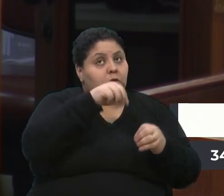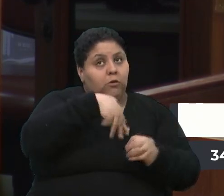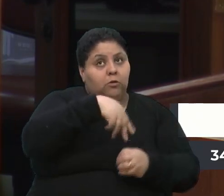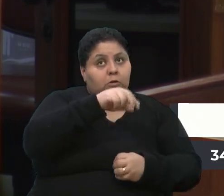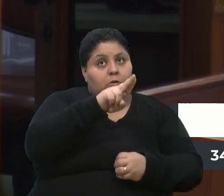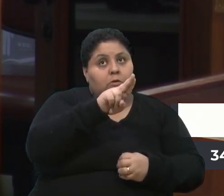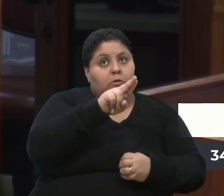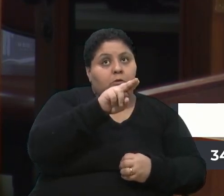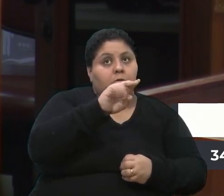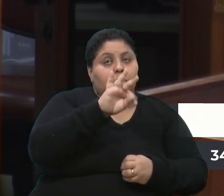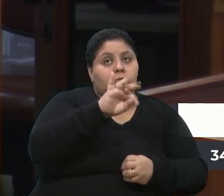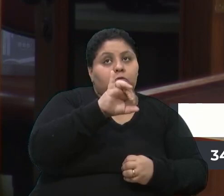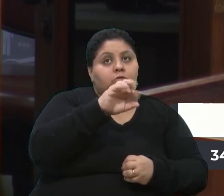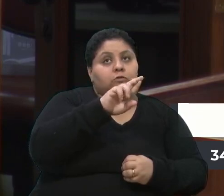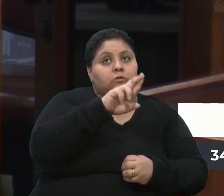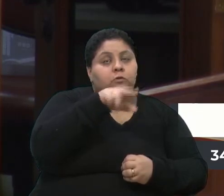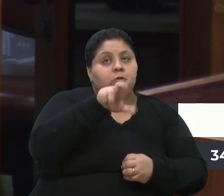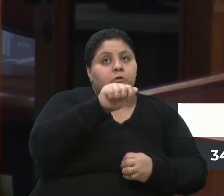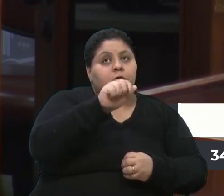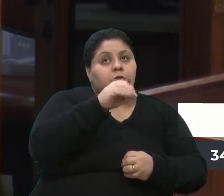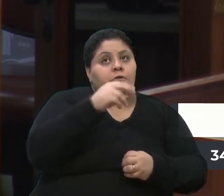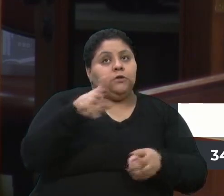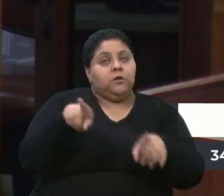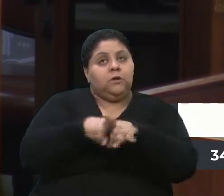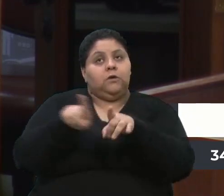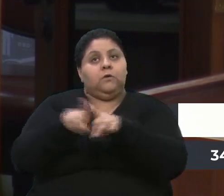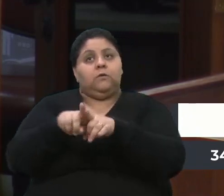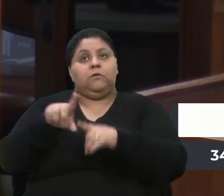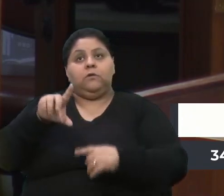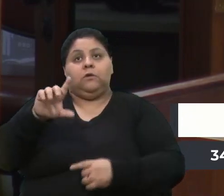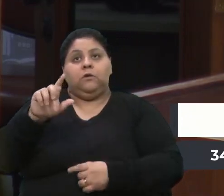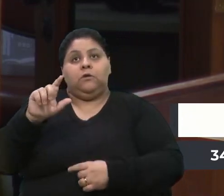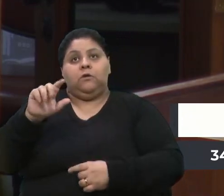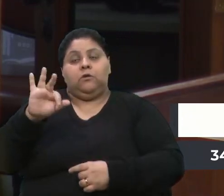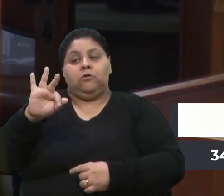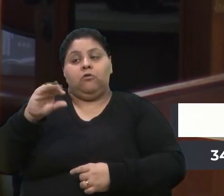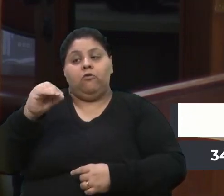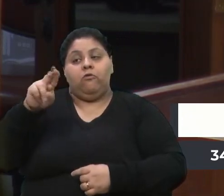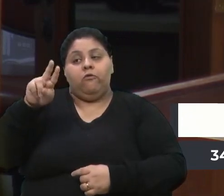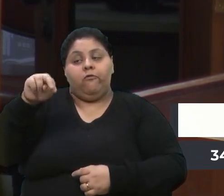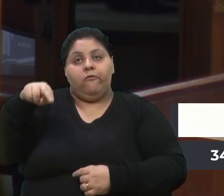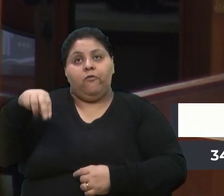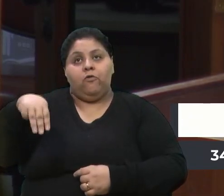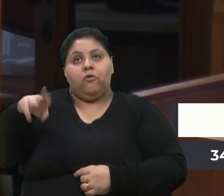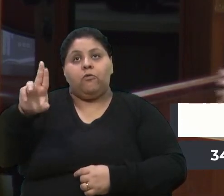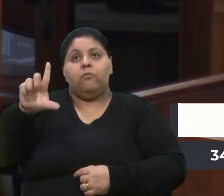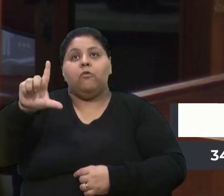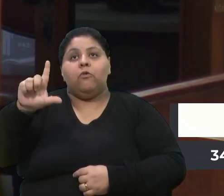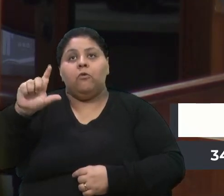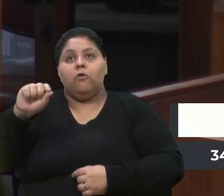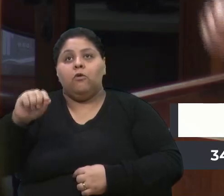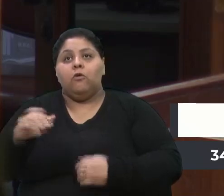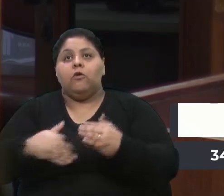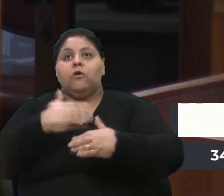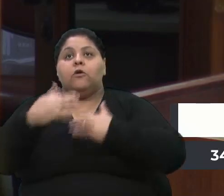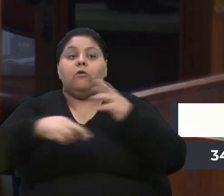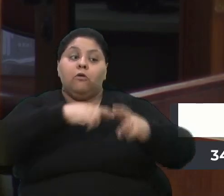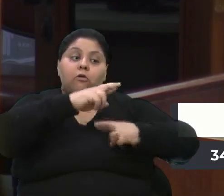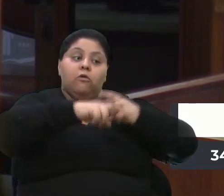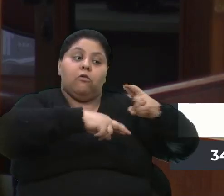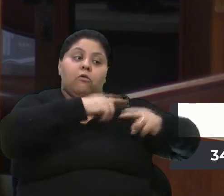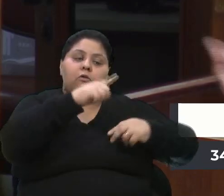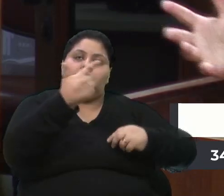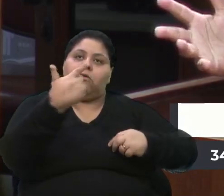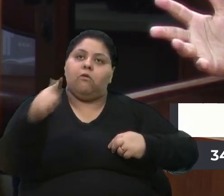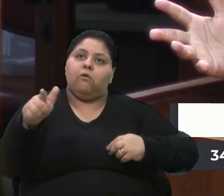Atiliano e o Laurindo Fórmulo. E quando tiver que fazer a reforma no João Desorze, e quando tiver que fazer reforma em outras escolas